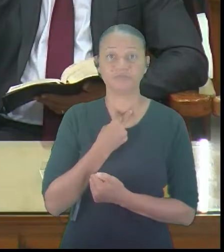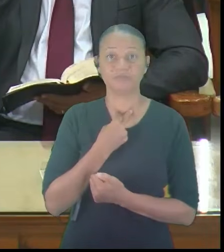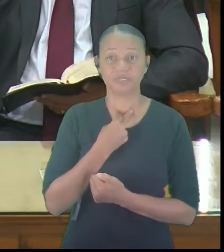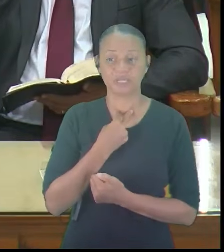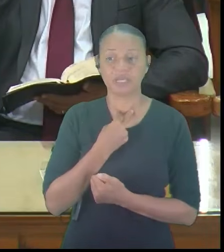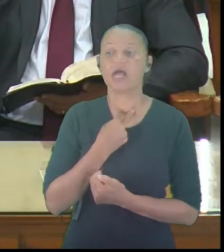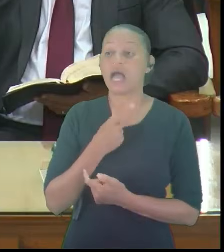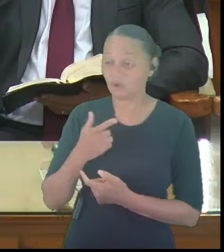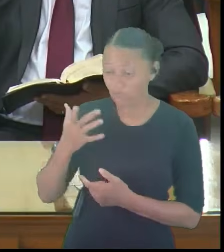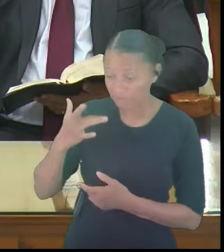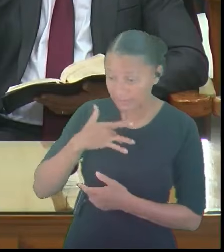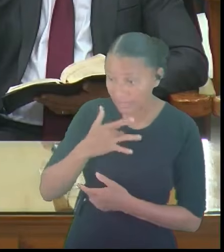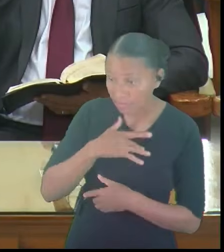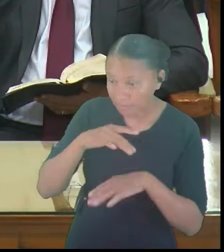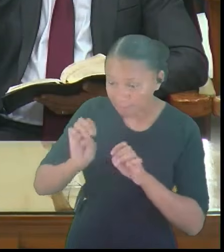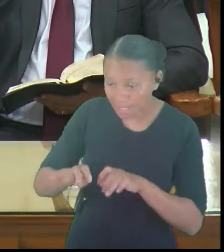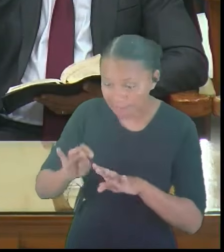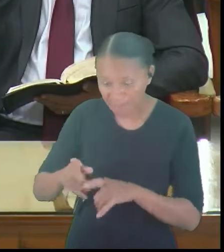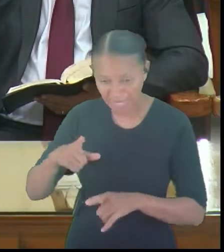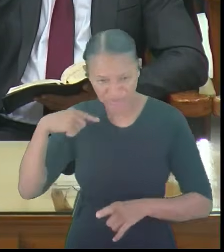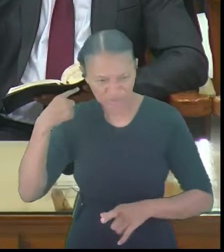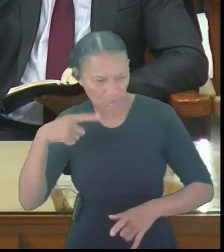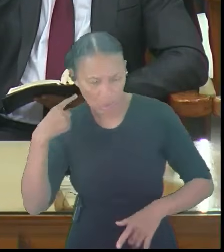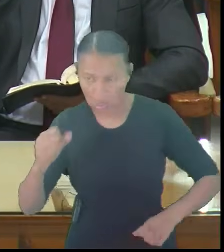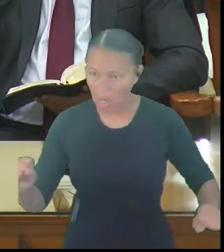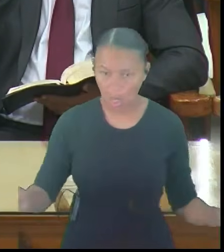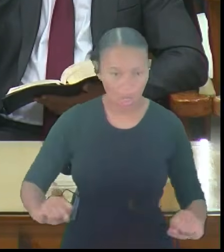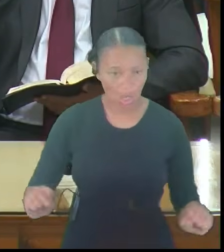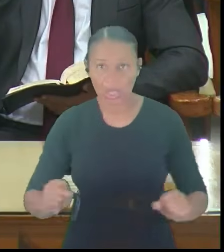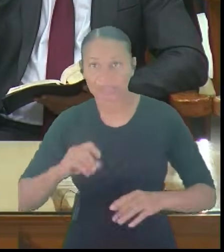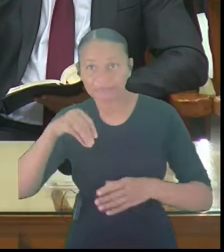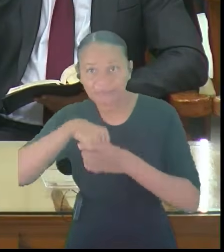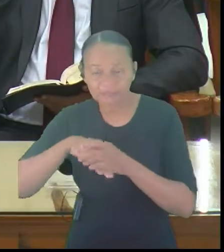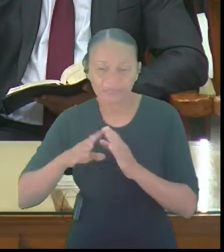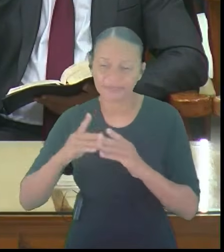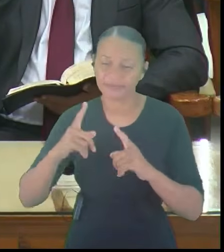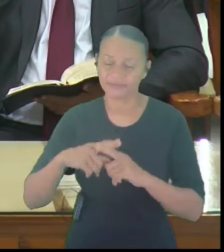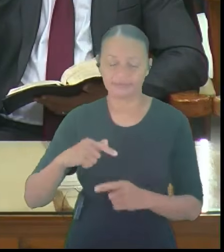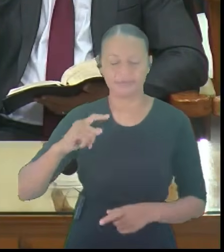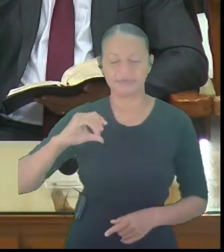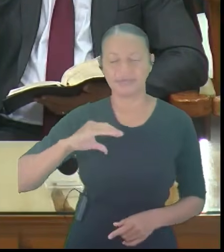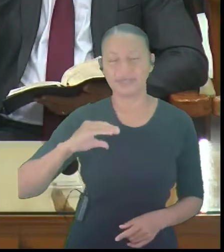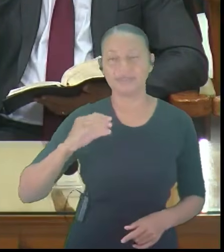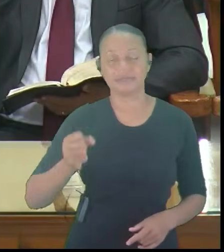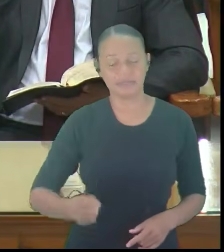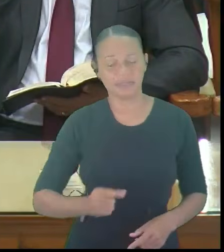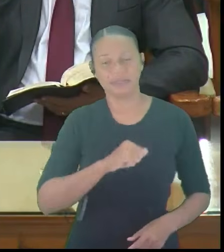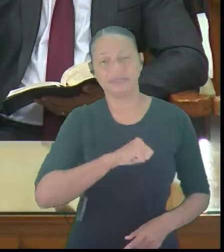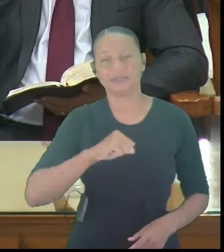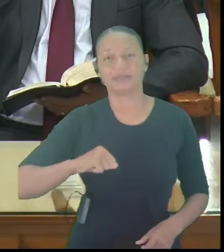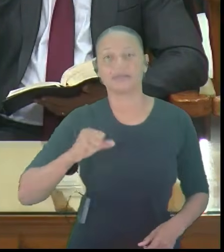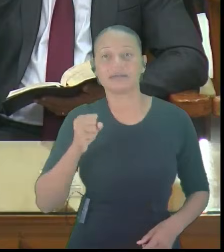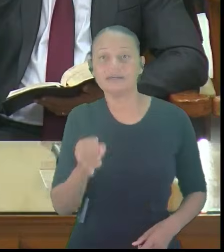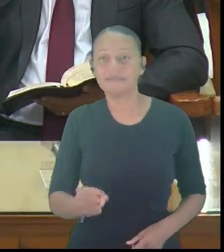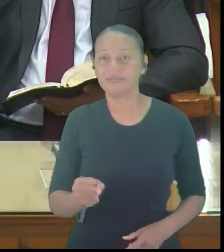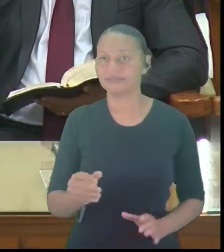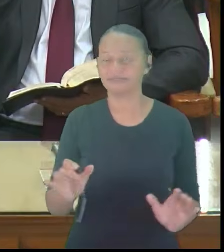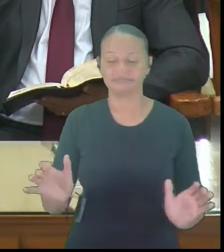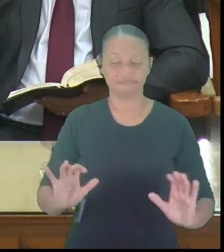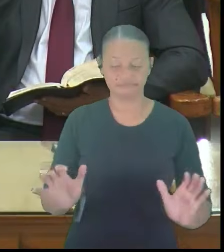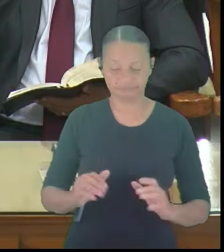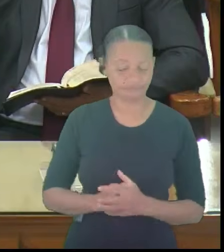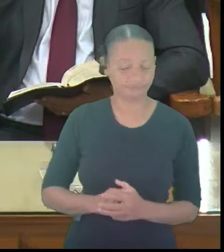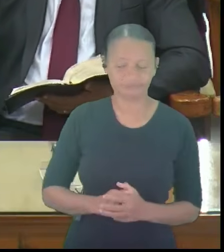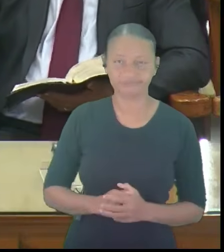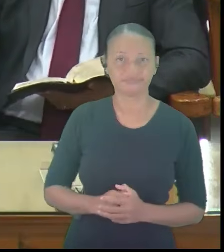Tolera os que têm juízo. Agora, doido aqui, endemoniado, batendo aqui dentro do templo, Anás e Caifás disse não. Baixaram uma ordem para